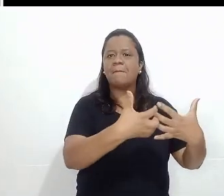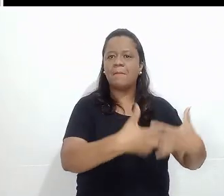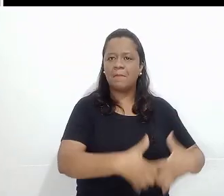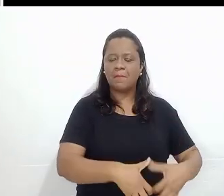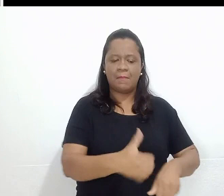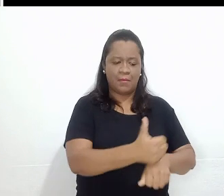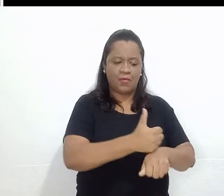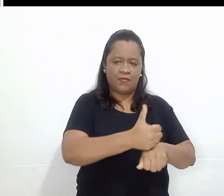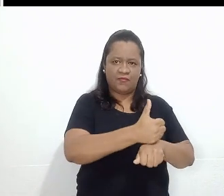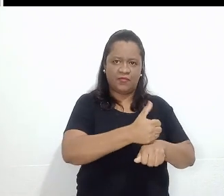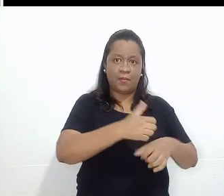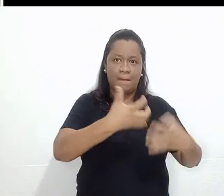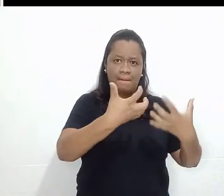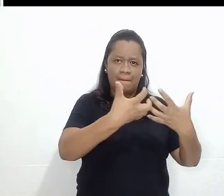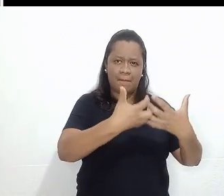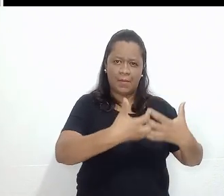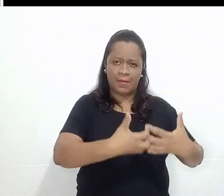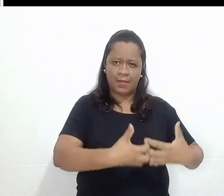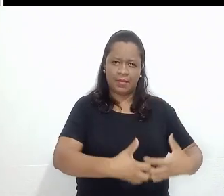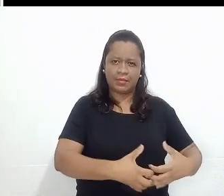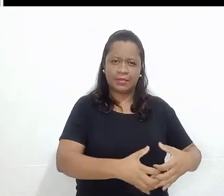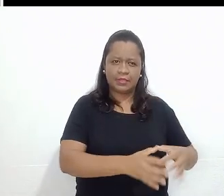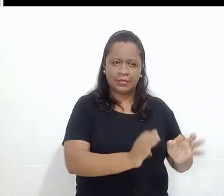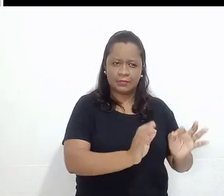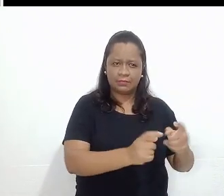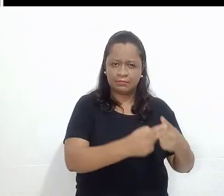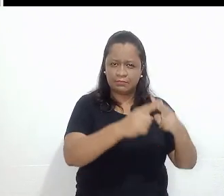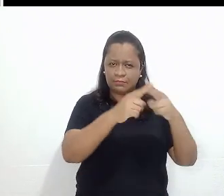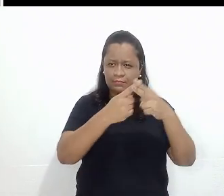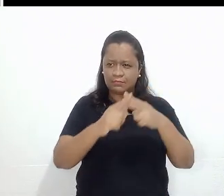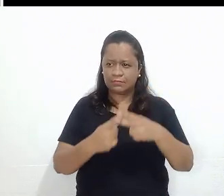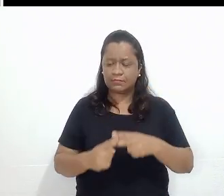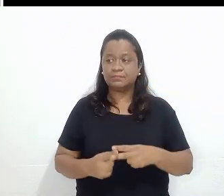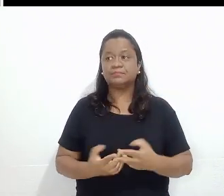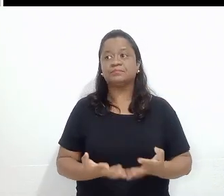E eles também guiam, eu falei daquela